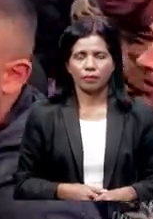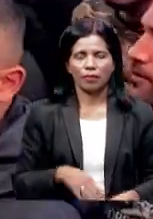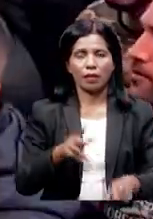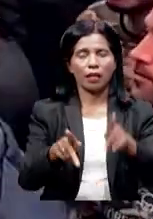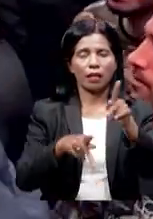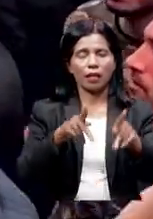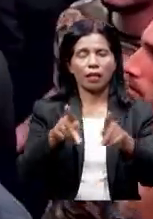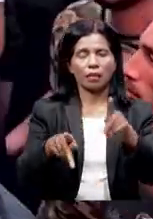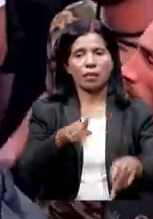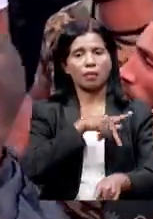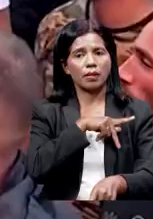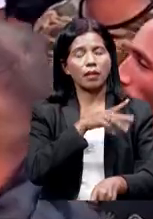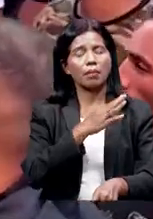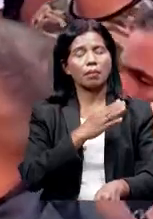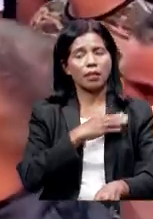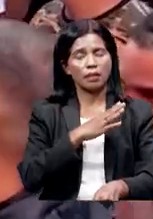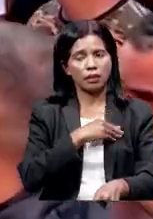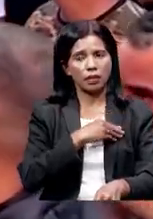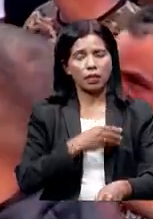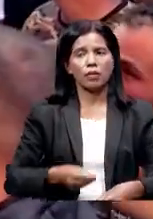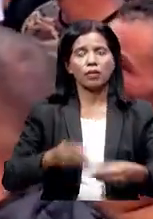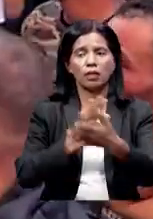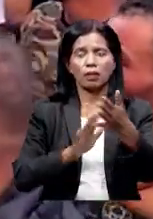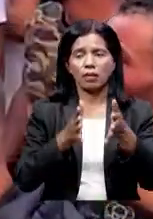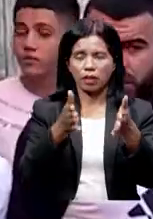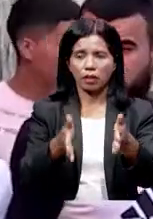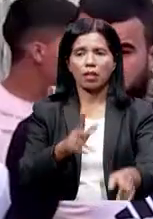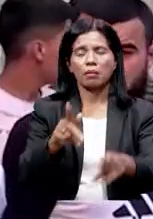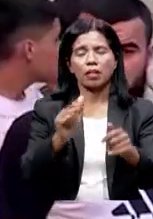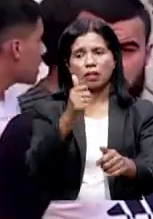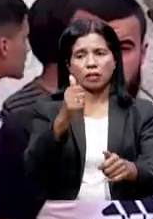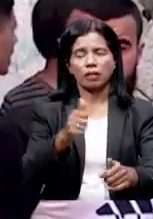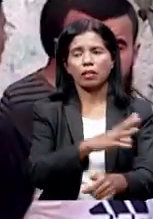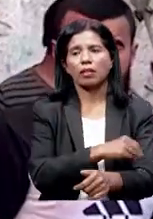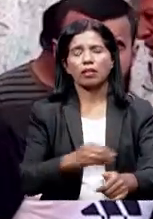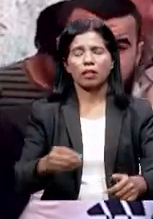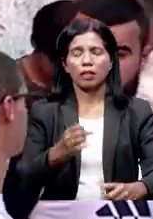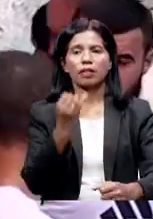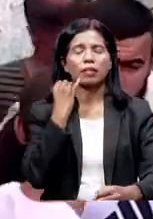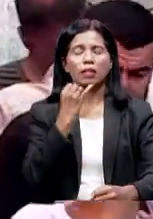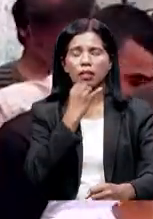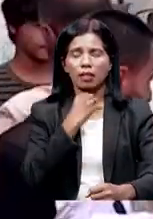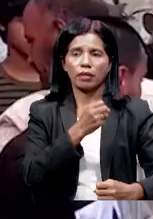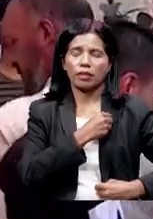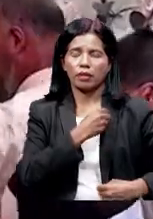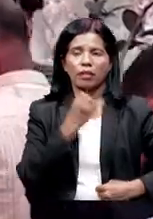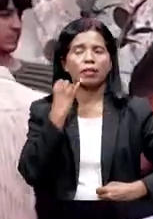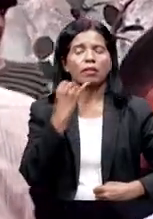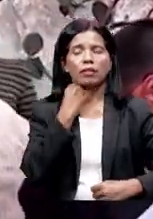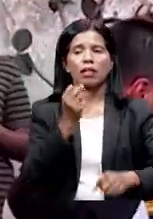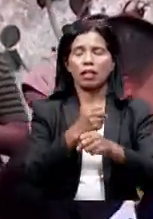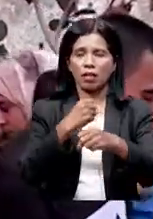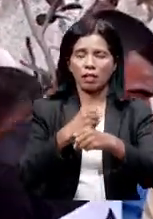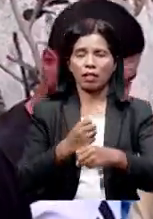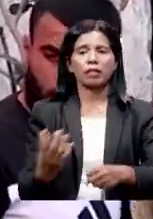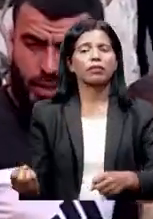Palestiniano sira realiza cerimônia funeral ba ema na Sanulu nebe mate ha foin força Israel sira invade no realiza ataque